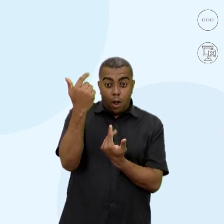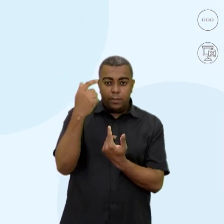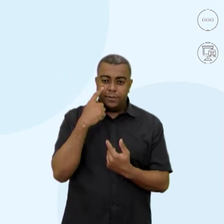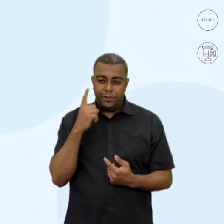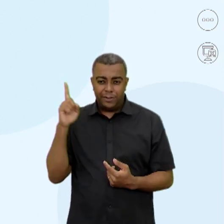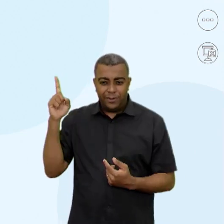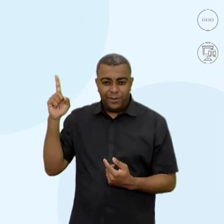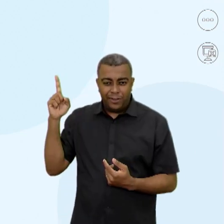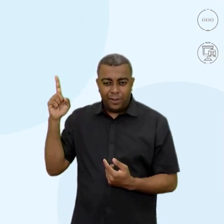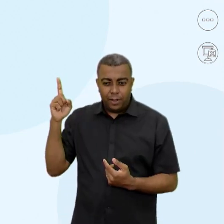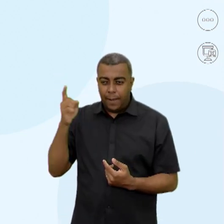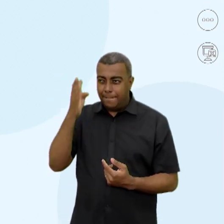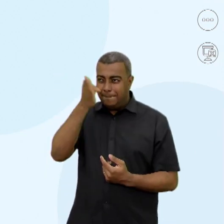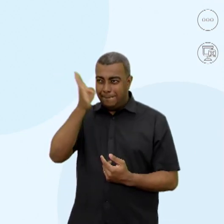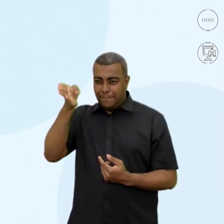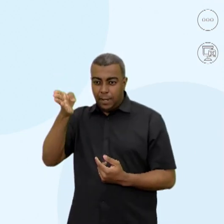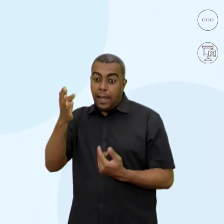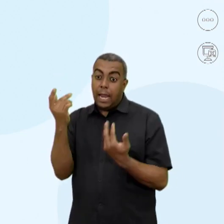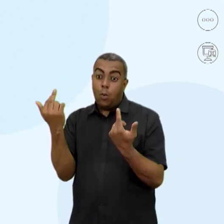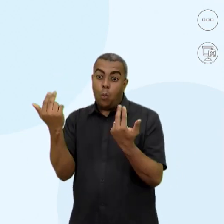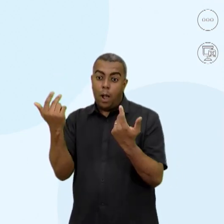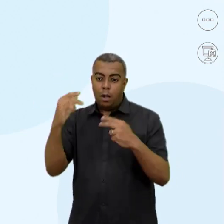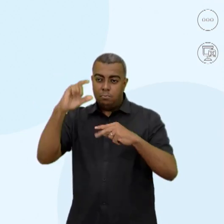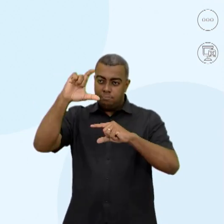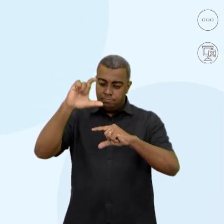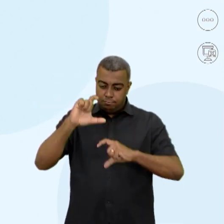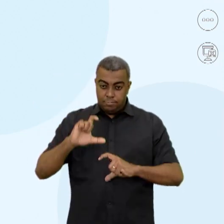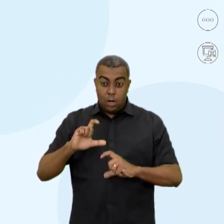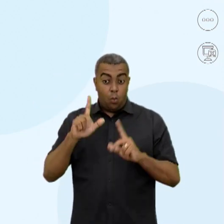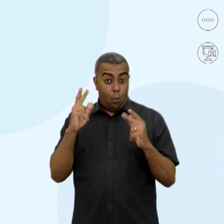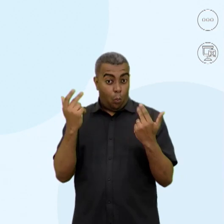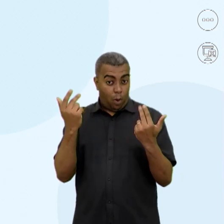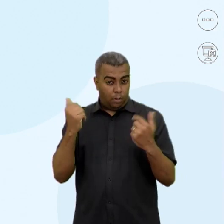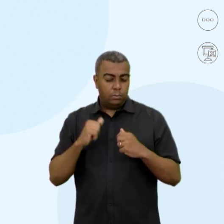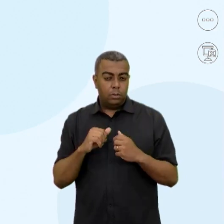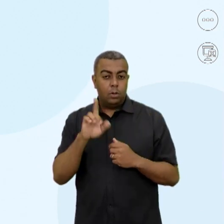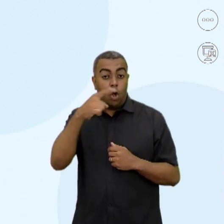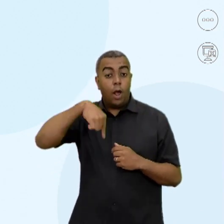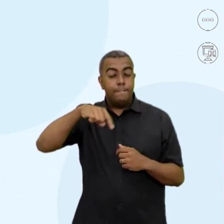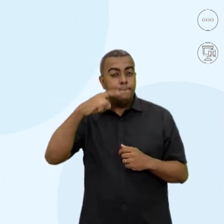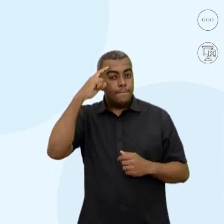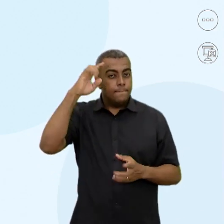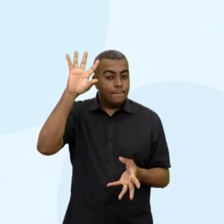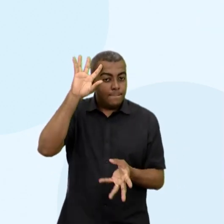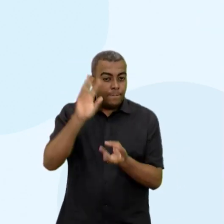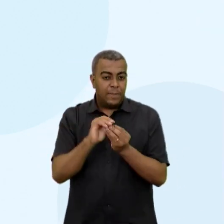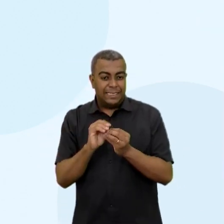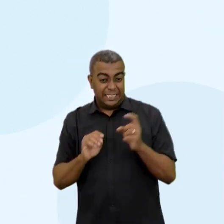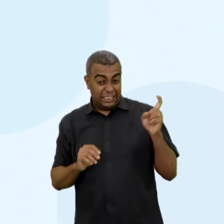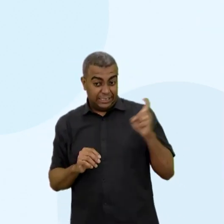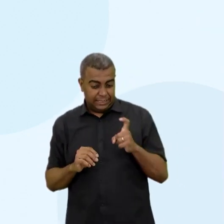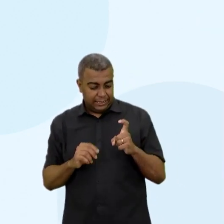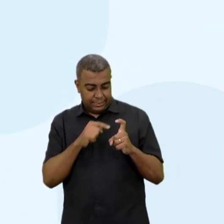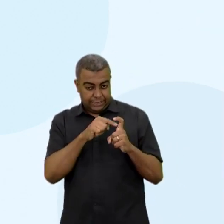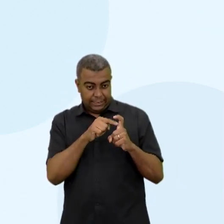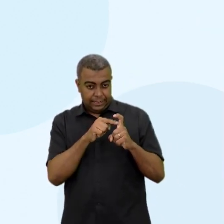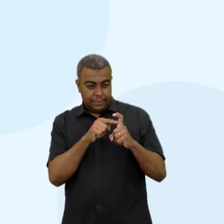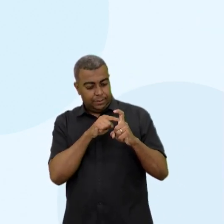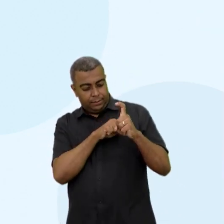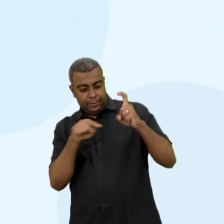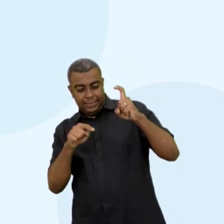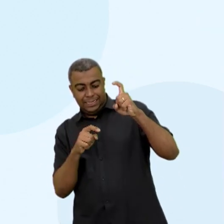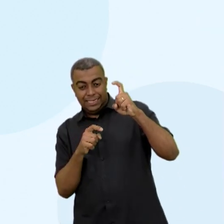duas barrinhas, né, paralelas aí, a gente pode dizer o seguinte, ó, que o X sobre o